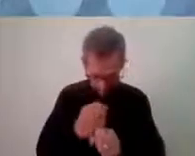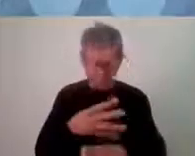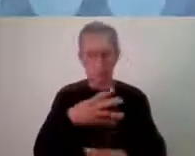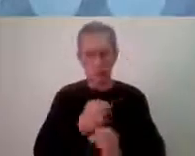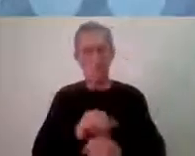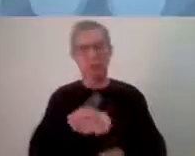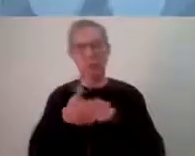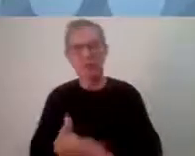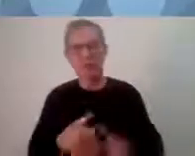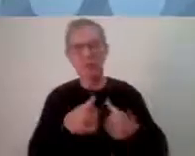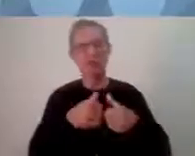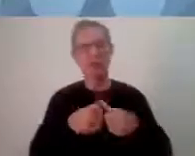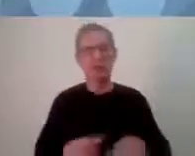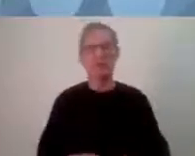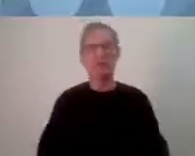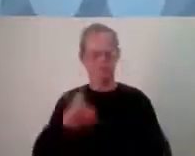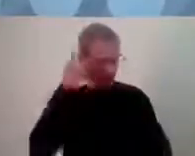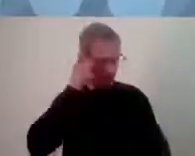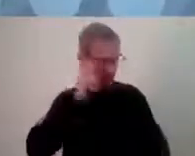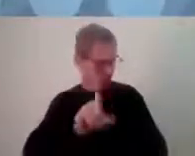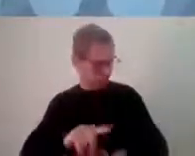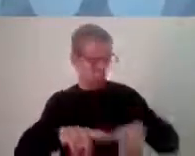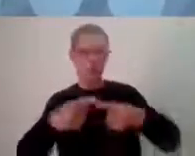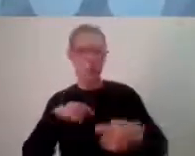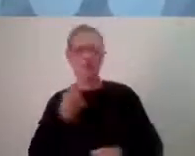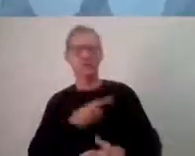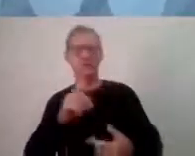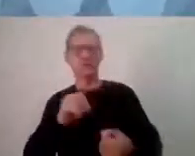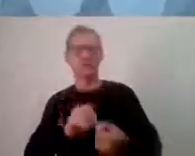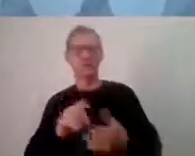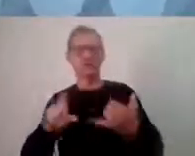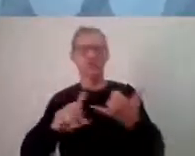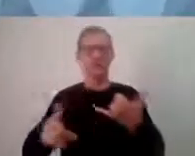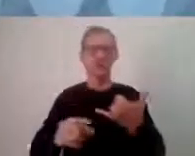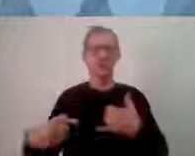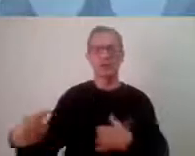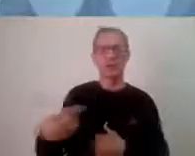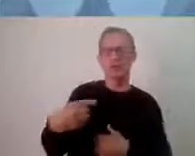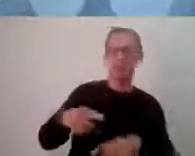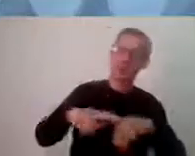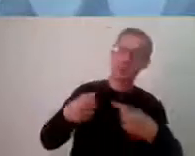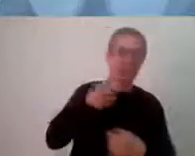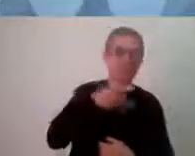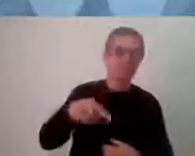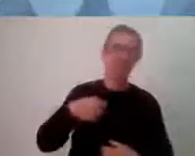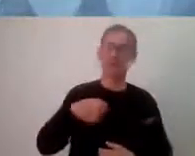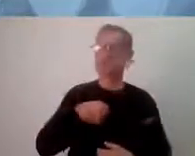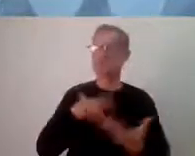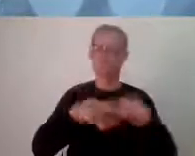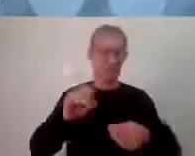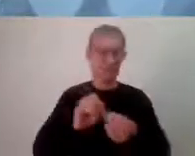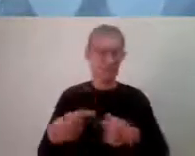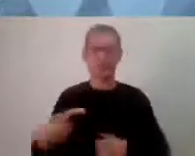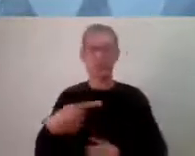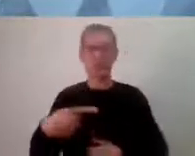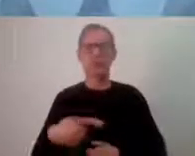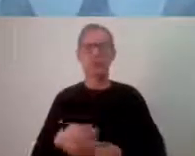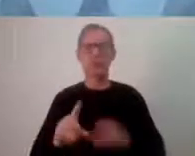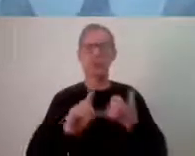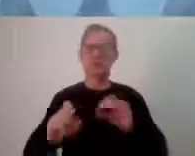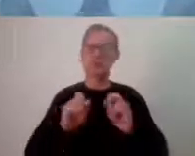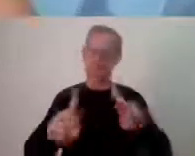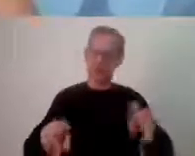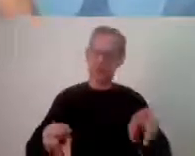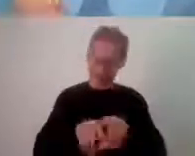calcular justamente essa economia. Ali, a gente fez direto a subtração. Ah, professor, e se eu não quisesse fazer a subtração direto? Ok,